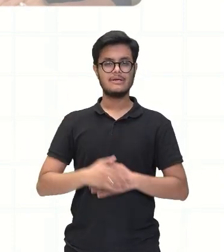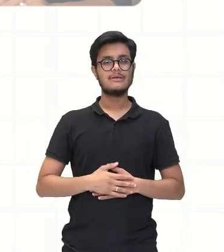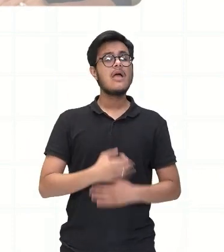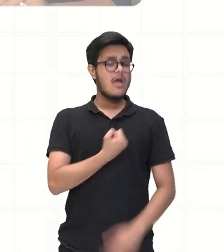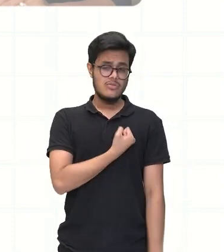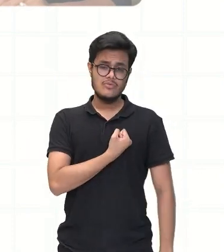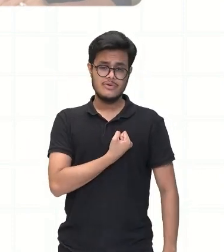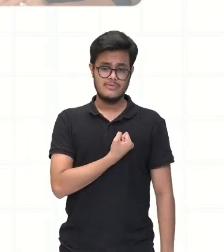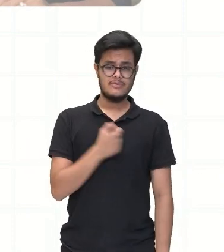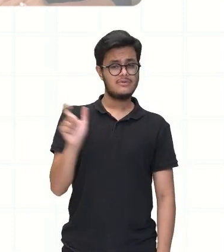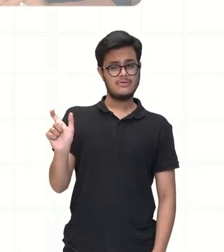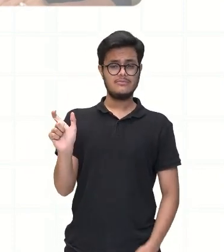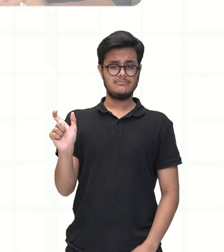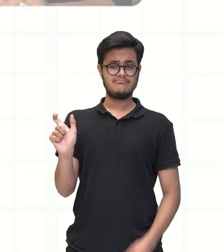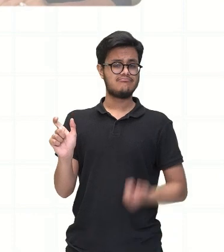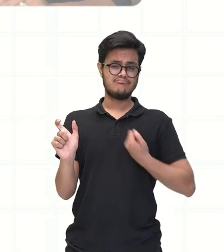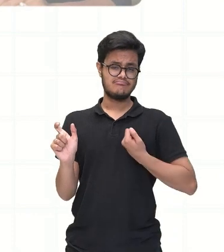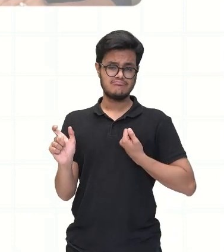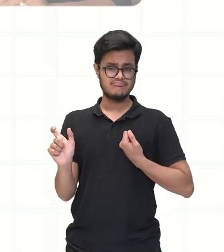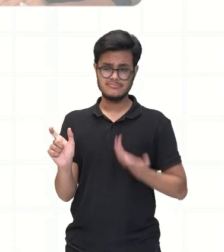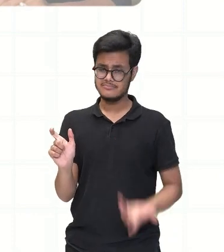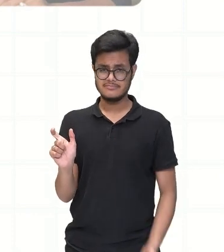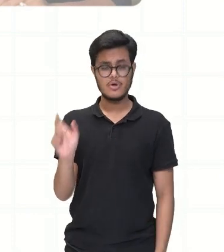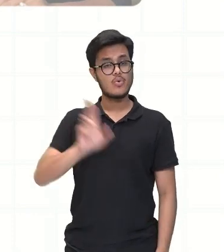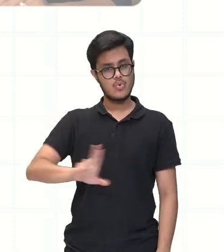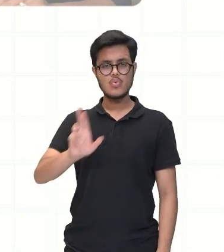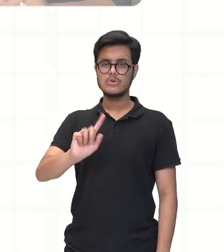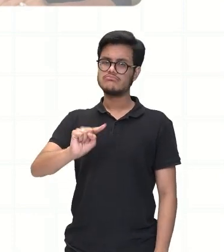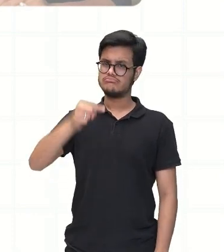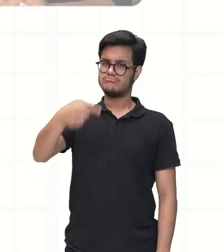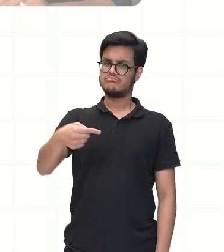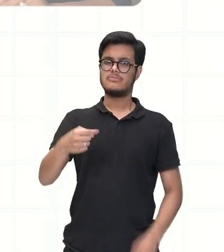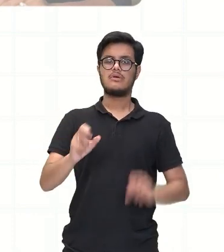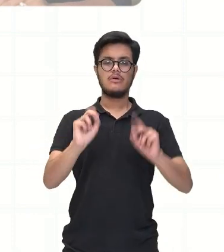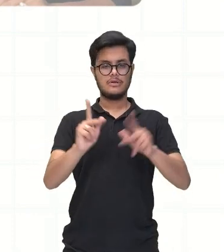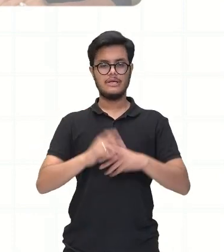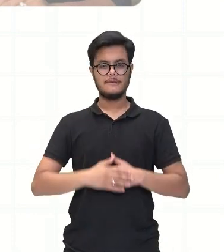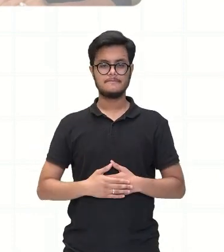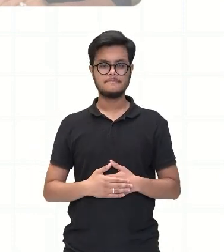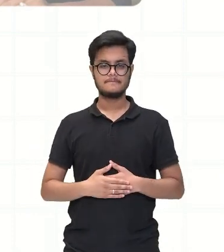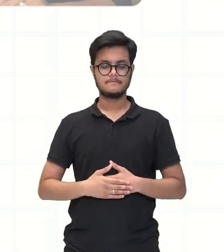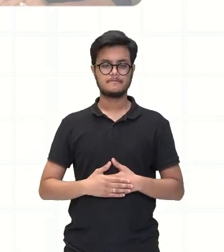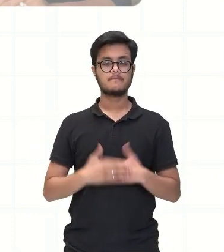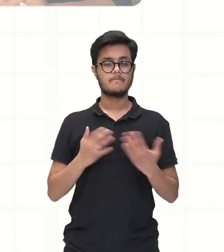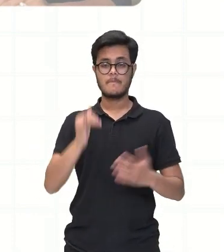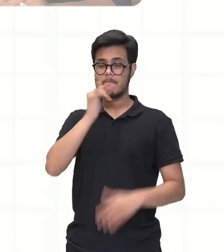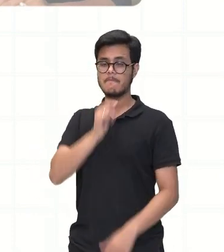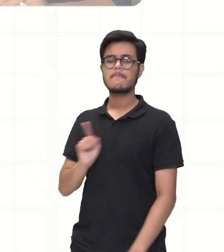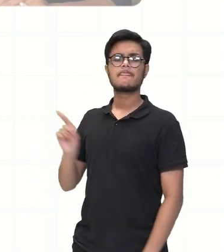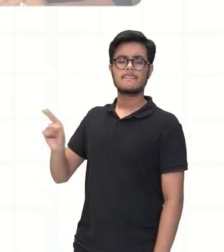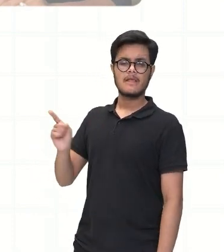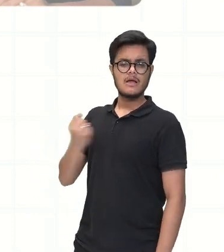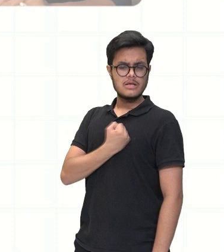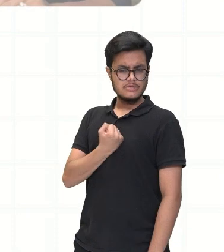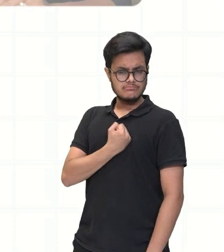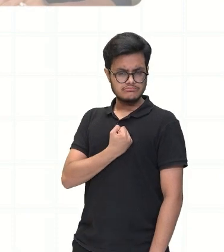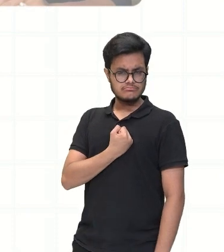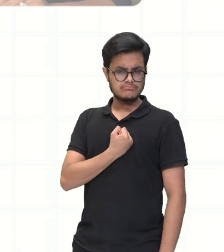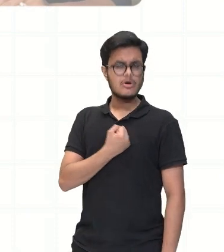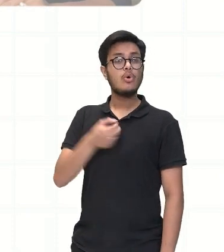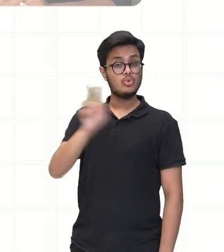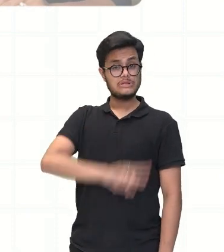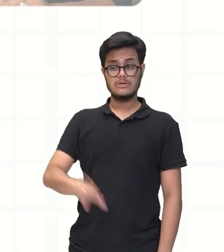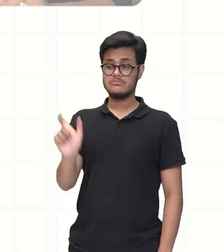Ficou claro? Muito bem. Numeral, ou seja, que esse elemento está aqui como prefixo, ou seja,